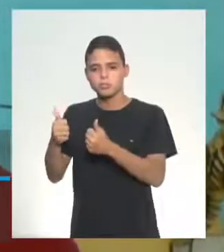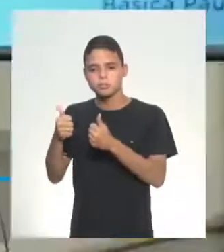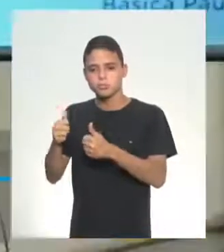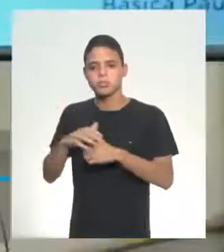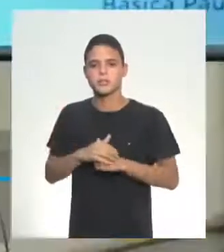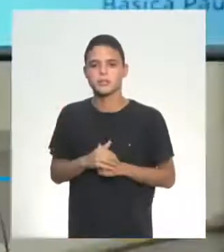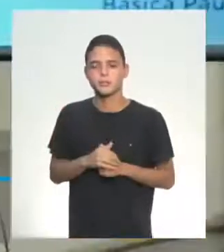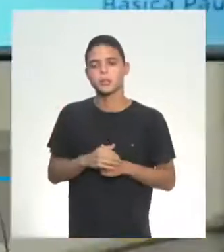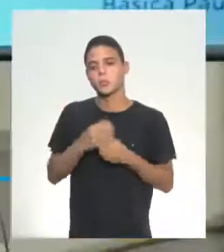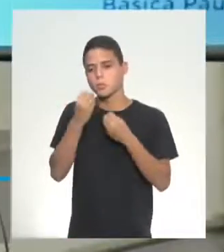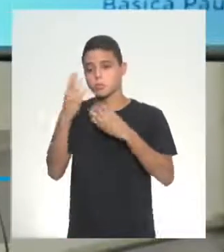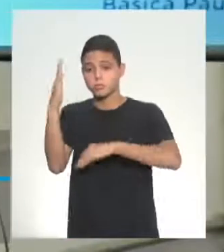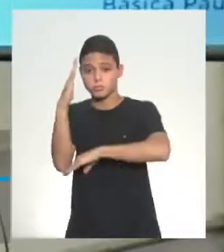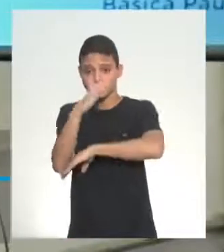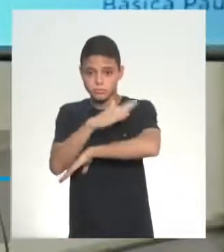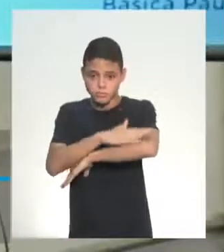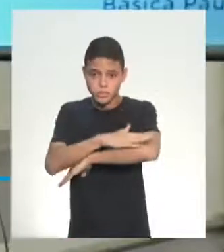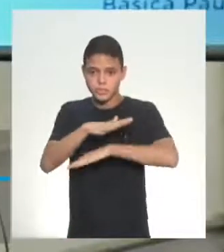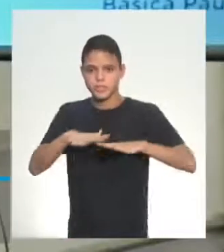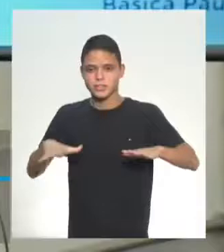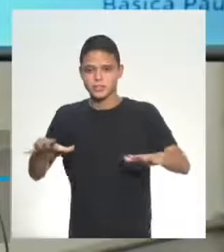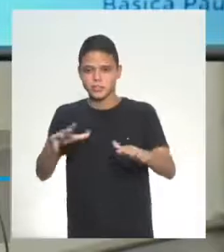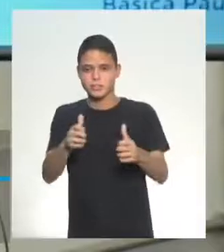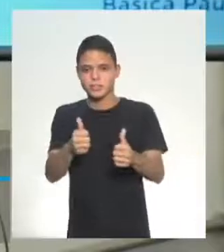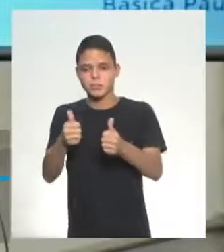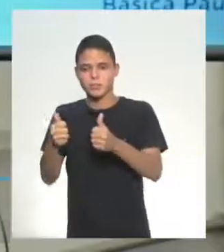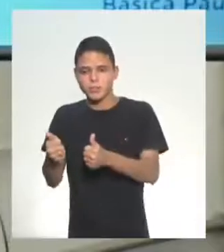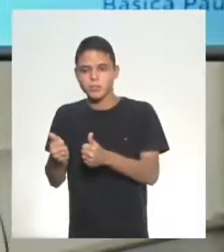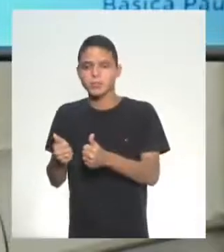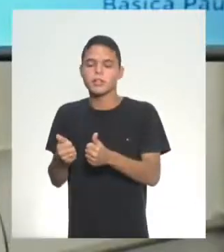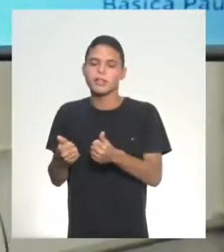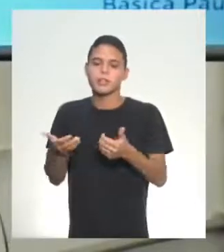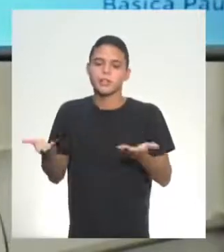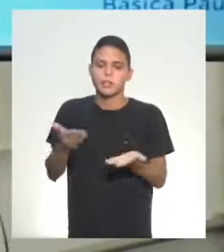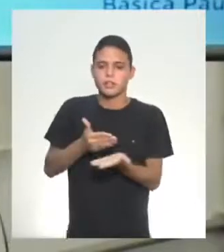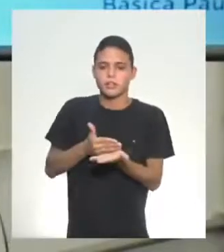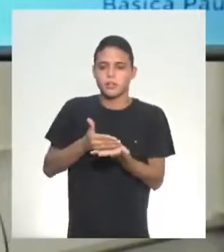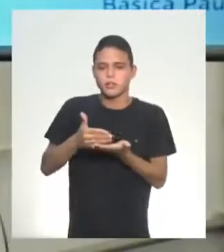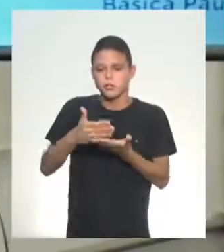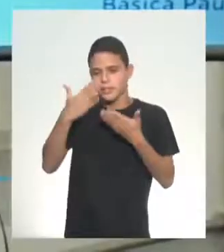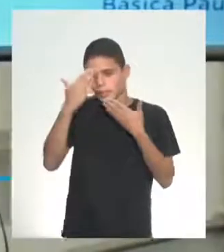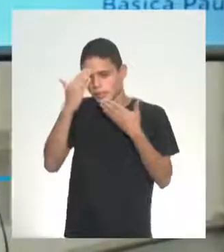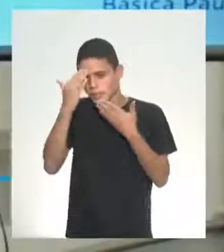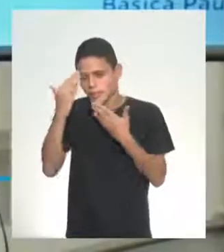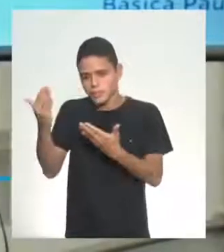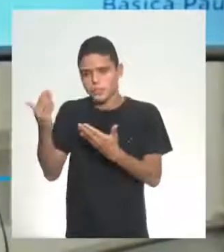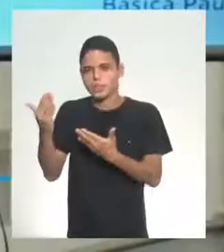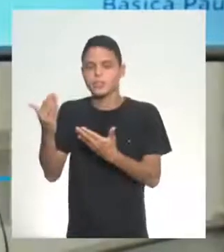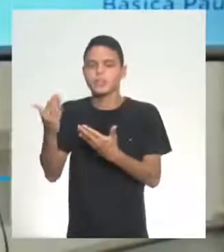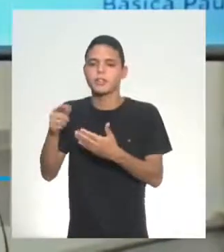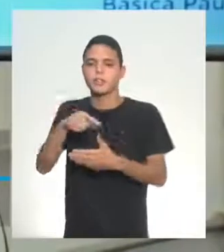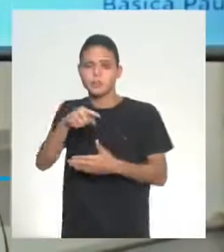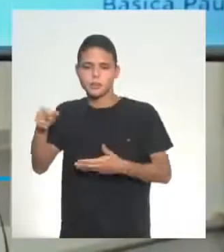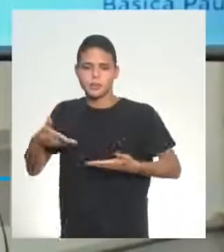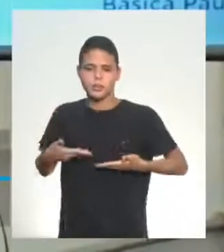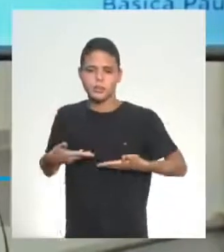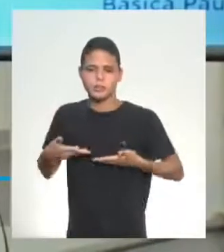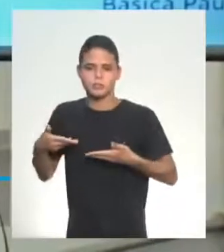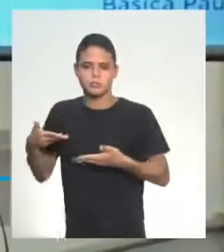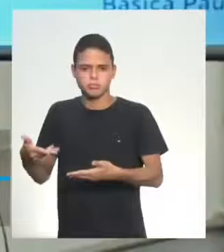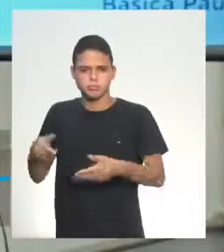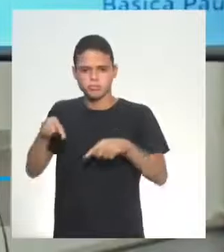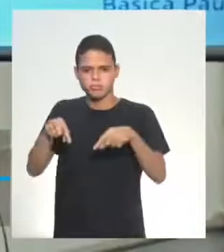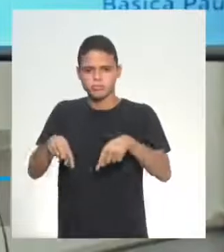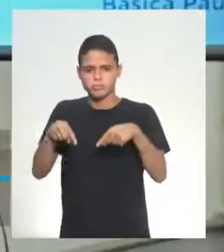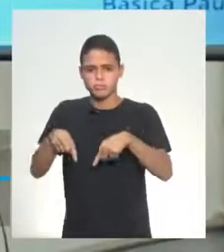Boa tarde, professor Marcelo, boa tarde, pessoal. Quero já logo aqui inicialmente agradecer, a recepção que eu tive aqui no